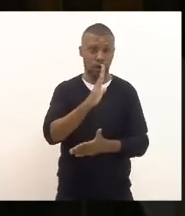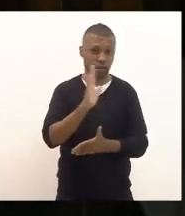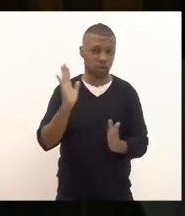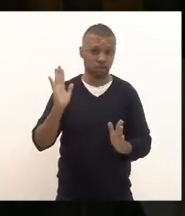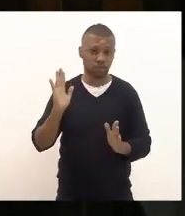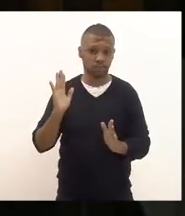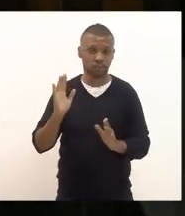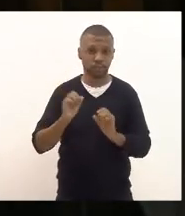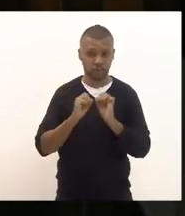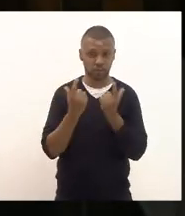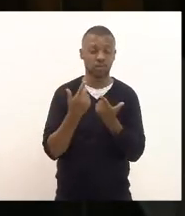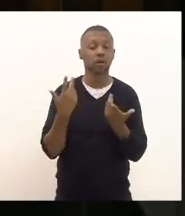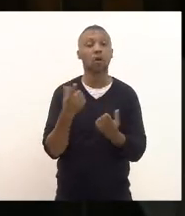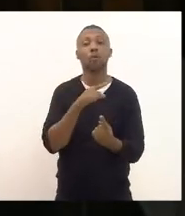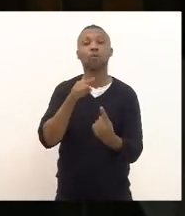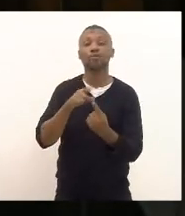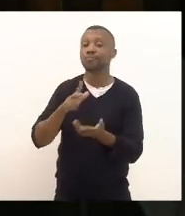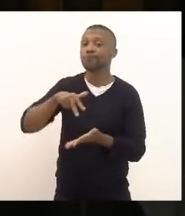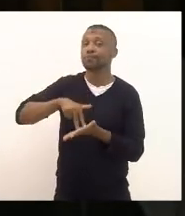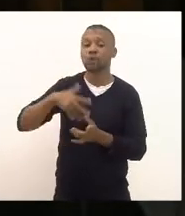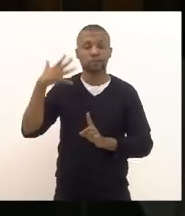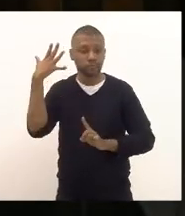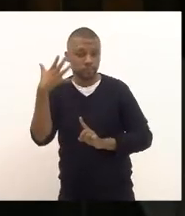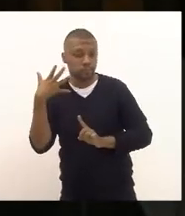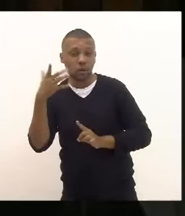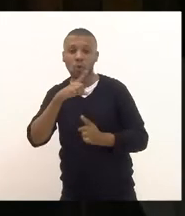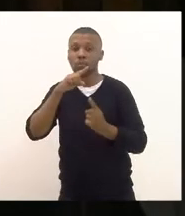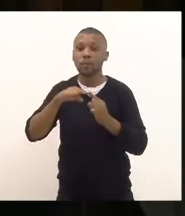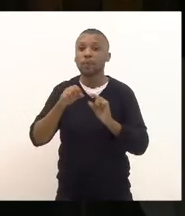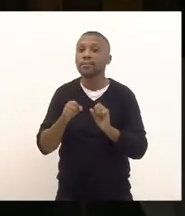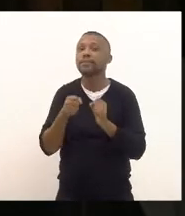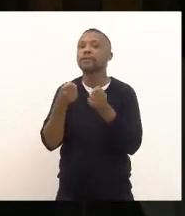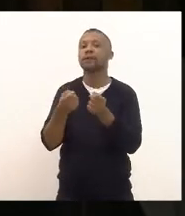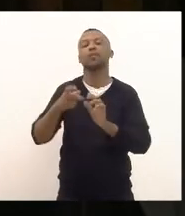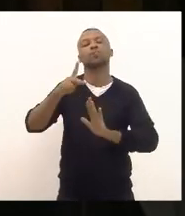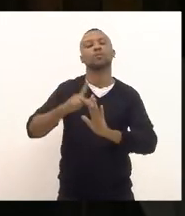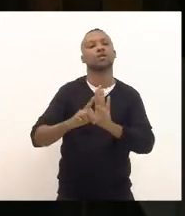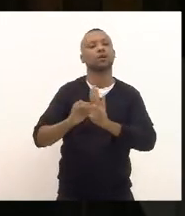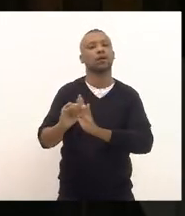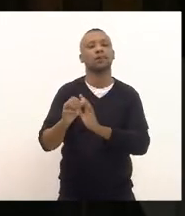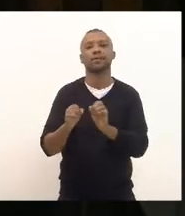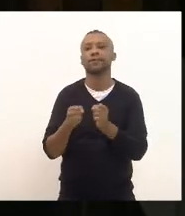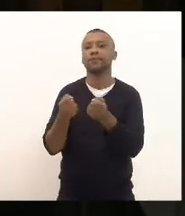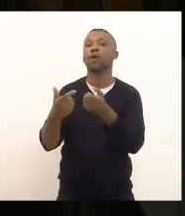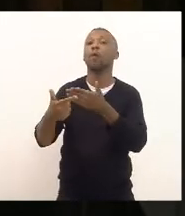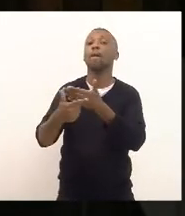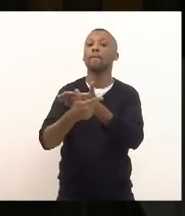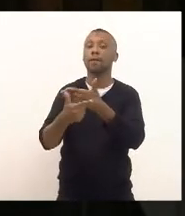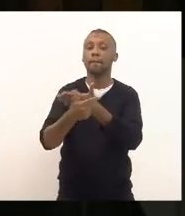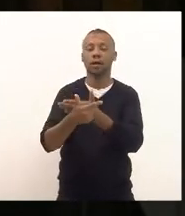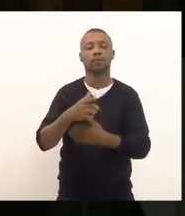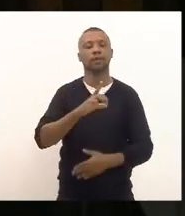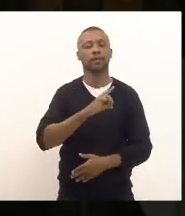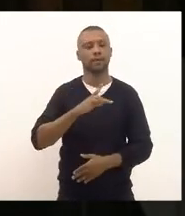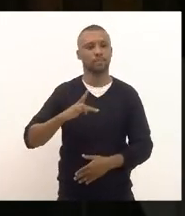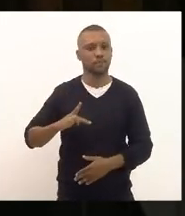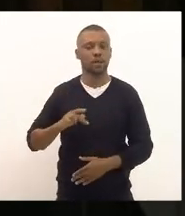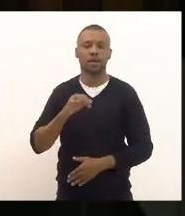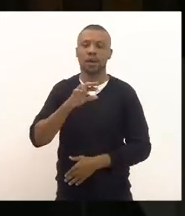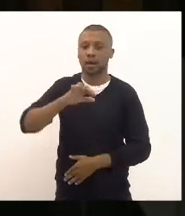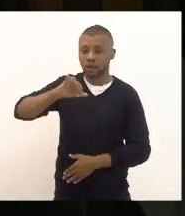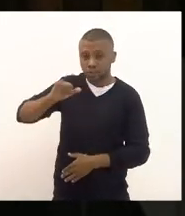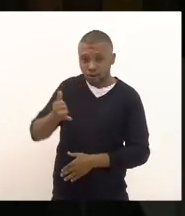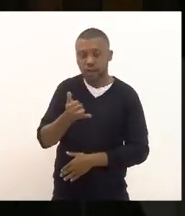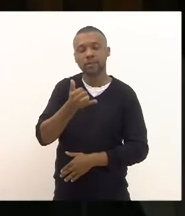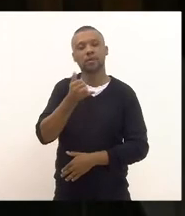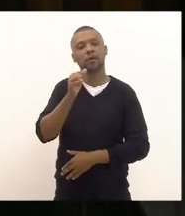eu venho à Tribuna para defender esse projeto e defender o papel que a Defensoria Pública do Estado do